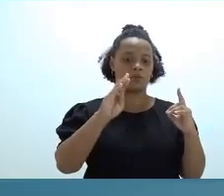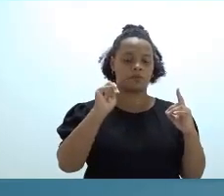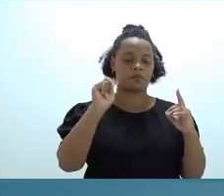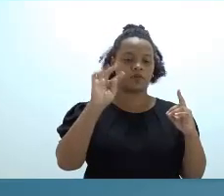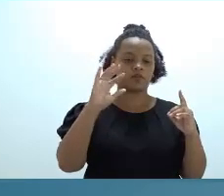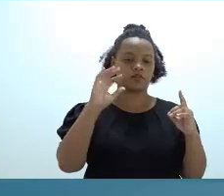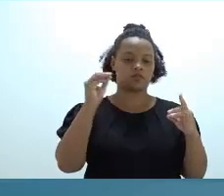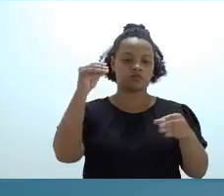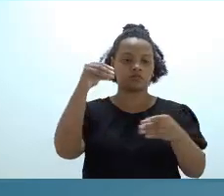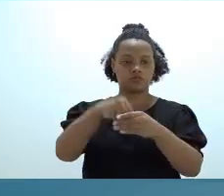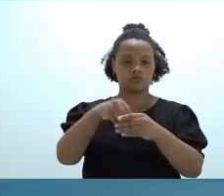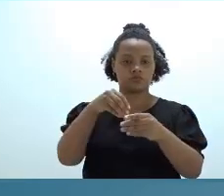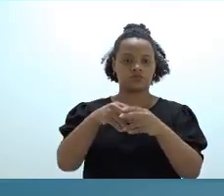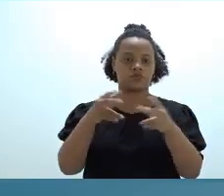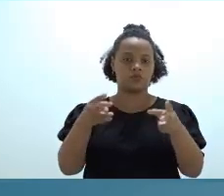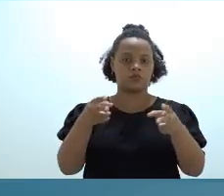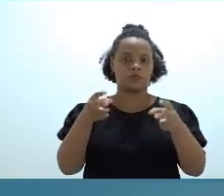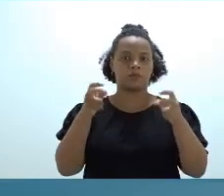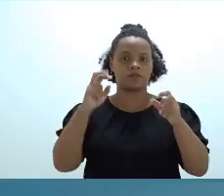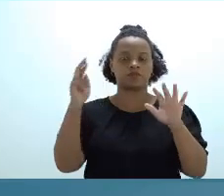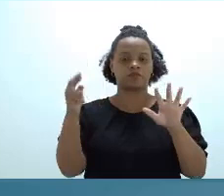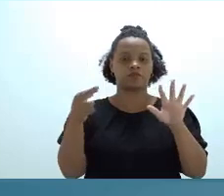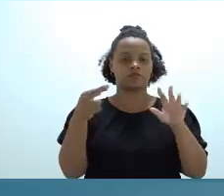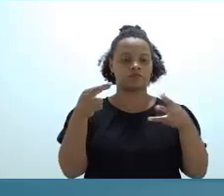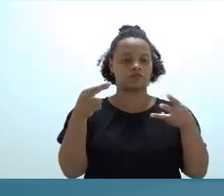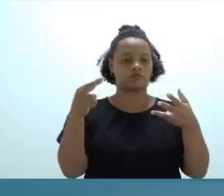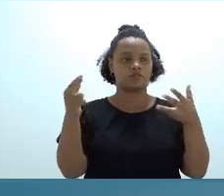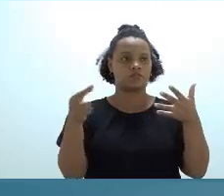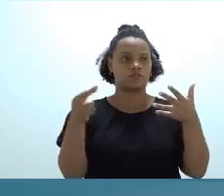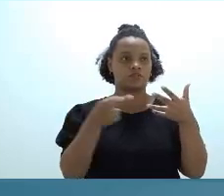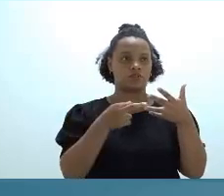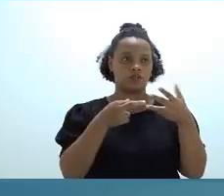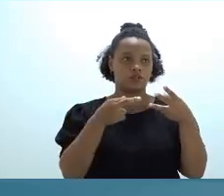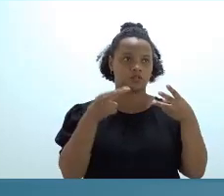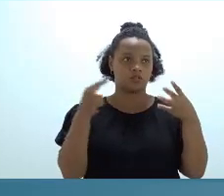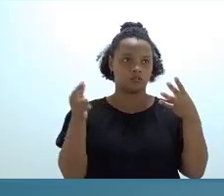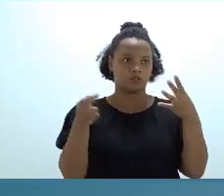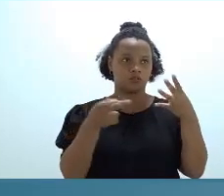reconhecer que o recurso tratava de questão